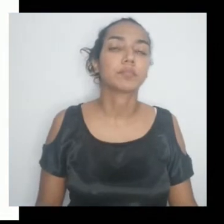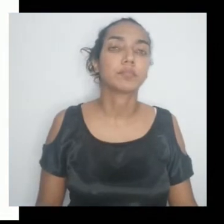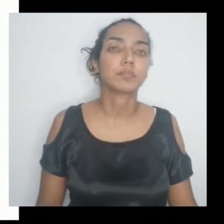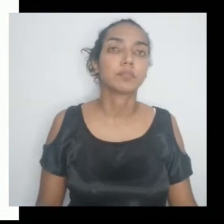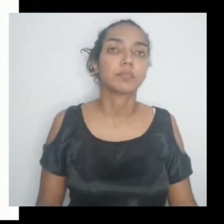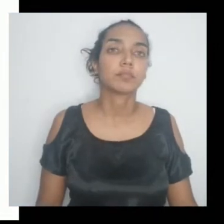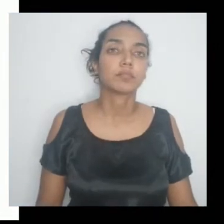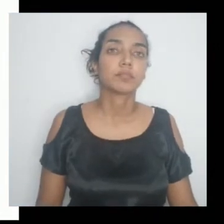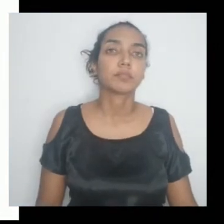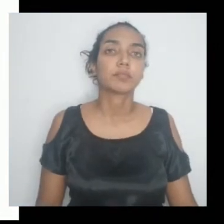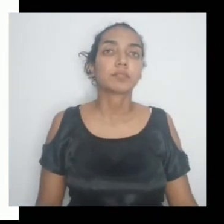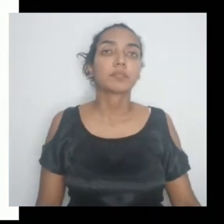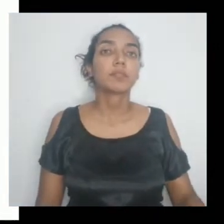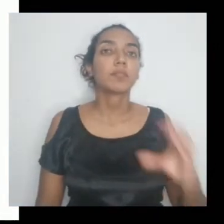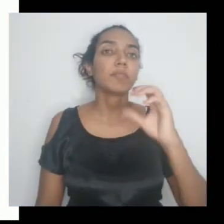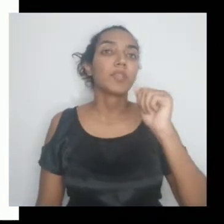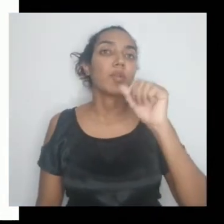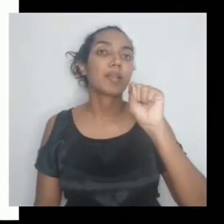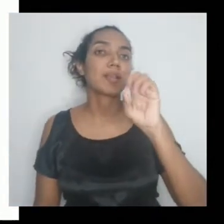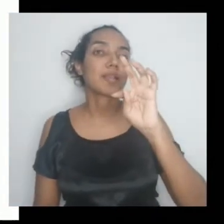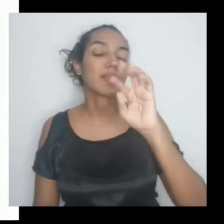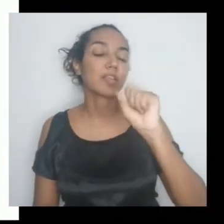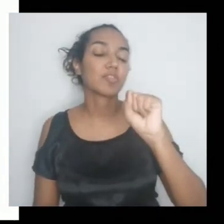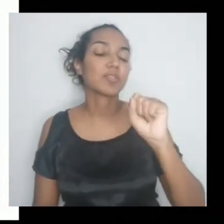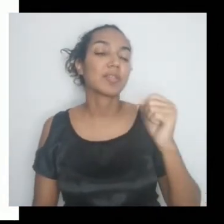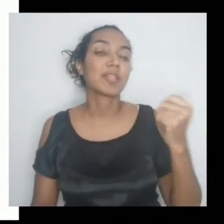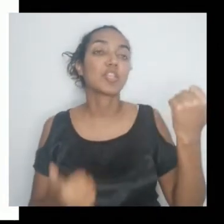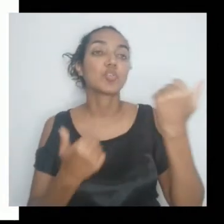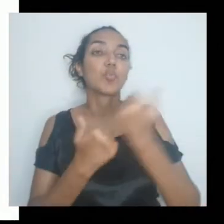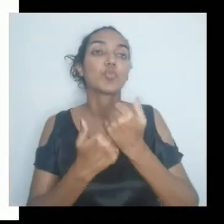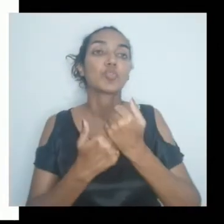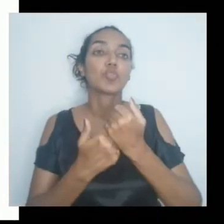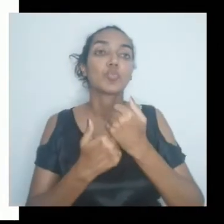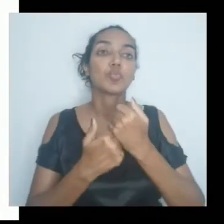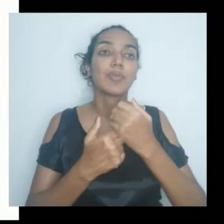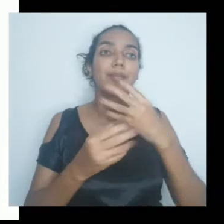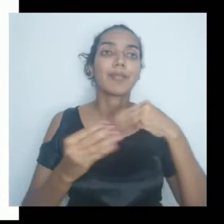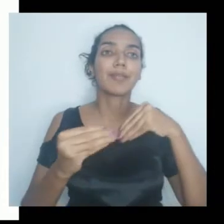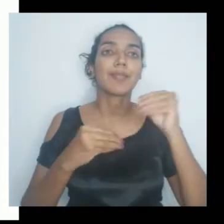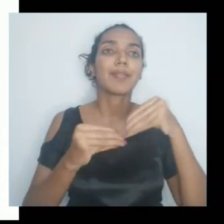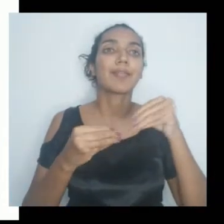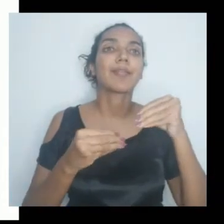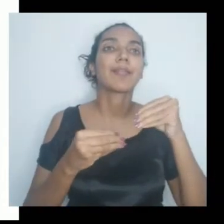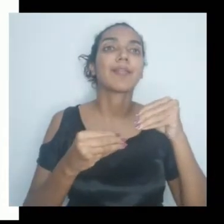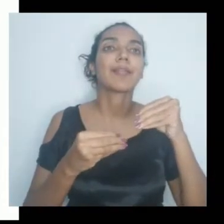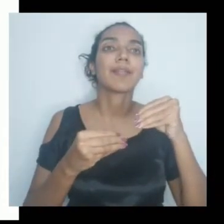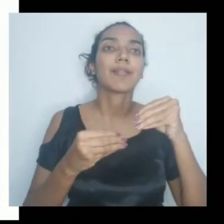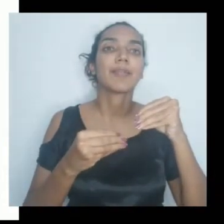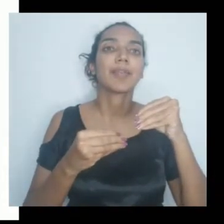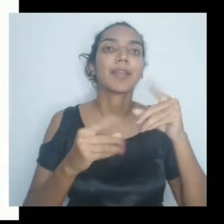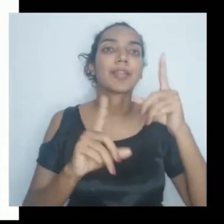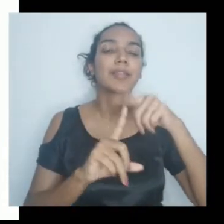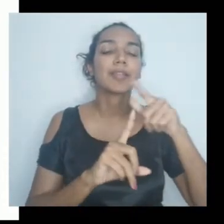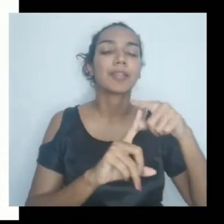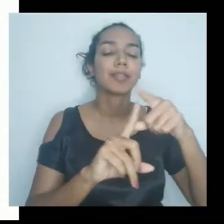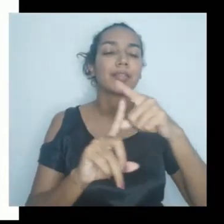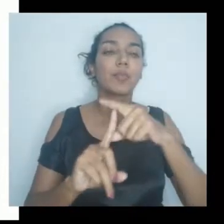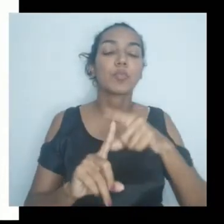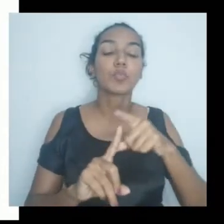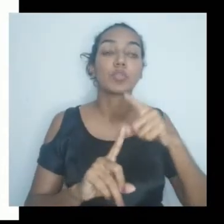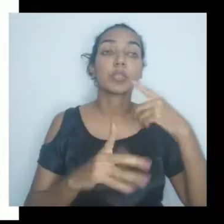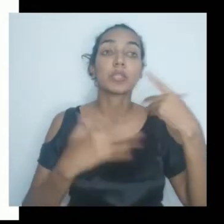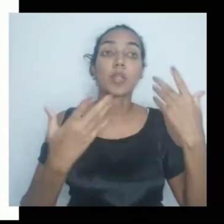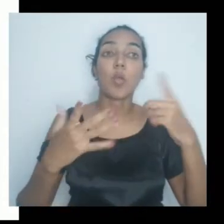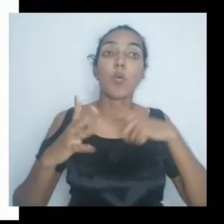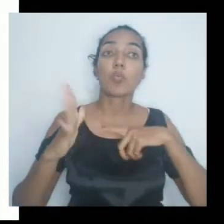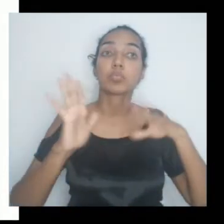podem gerar exceções. Então, cuidado, tá? Cuidado com exceções do tipo class cast exception. Essa exceção ela deve ser evitada a partir do uso da